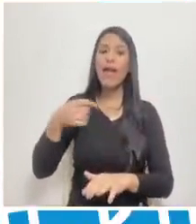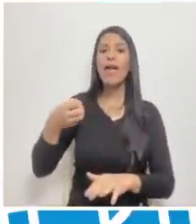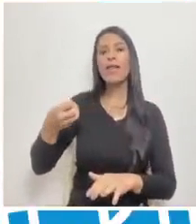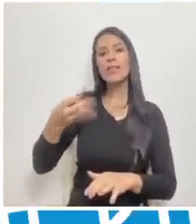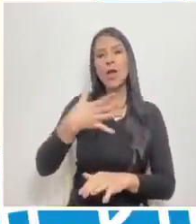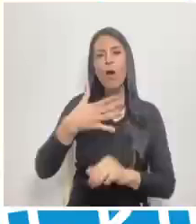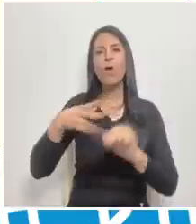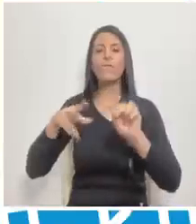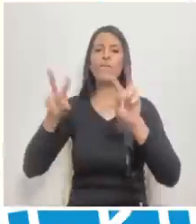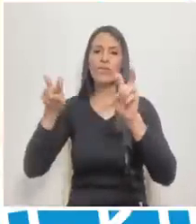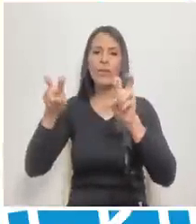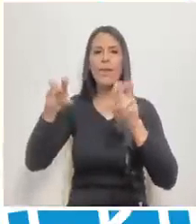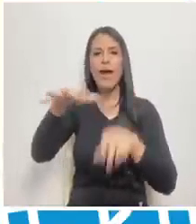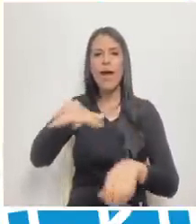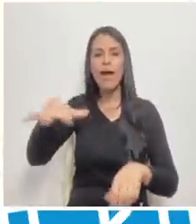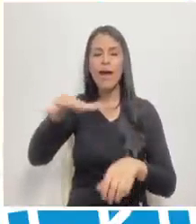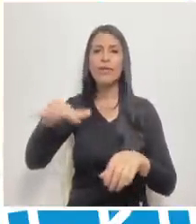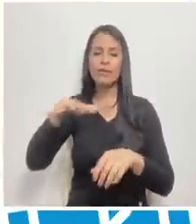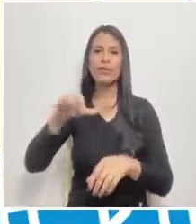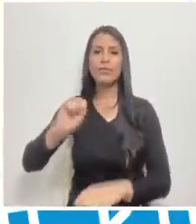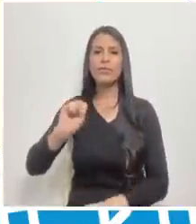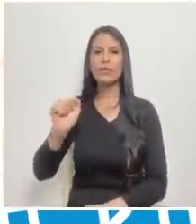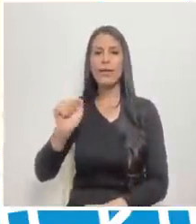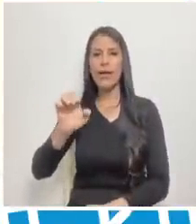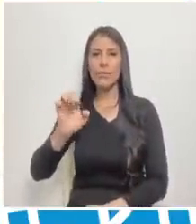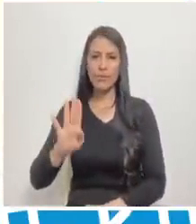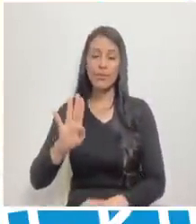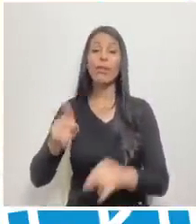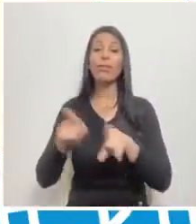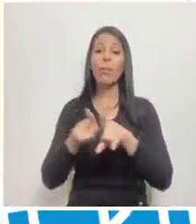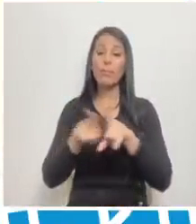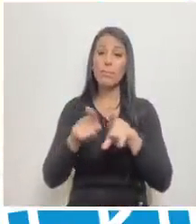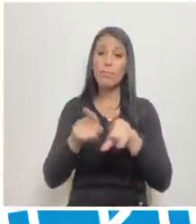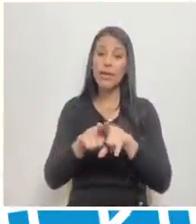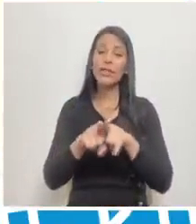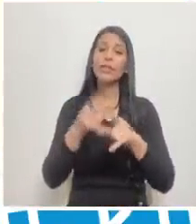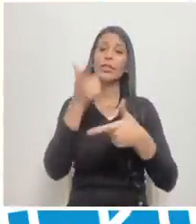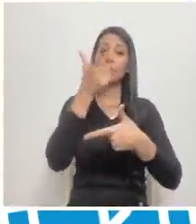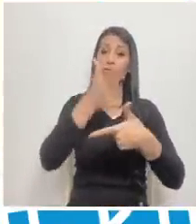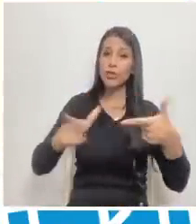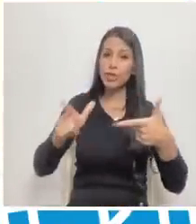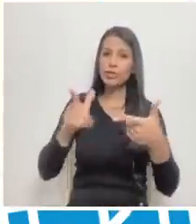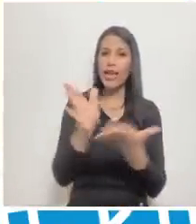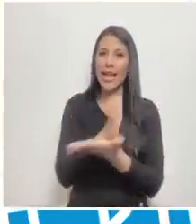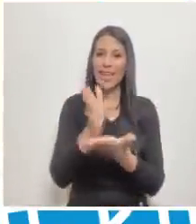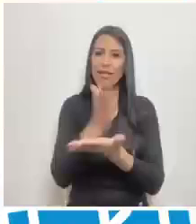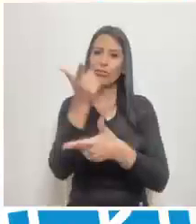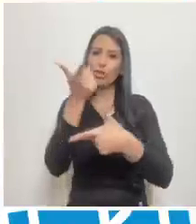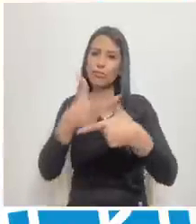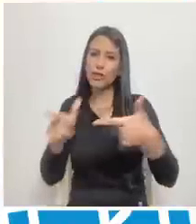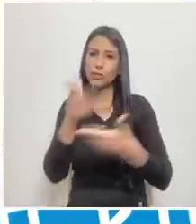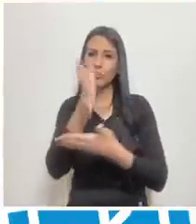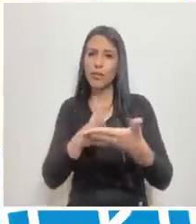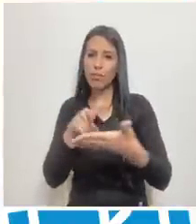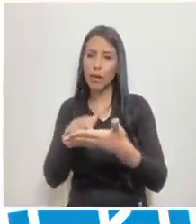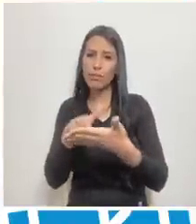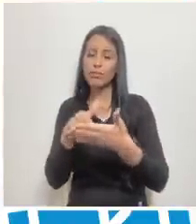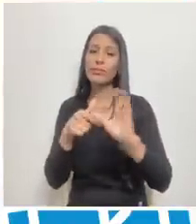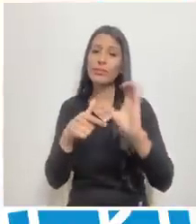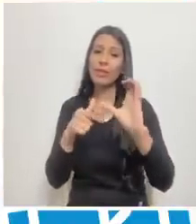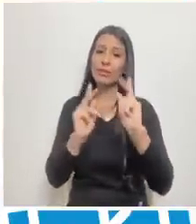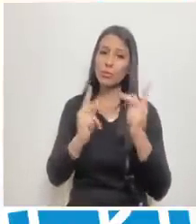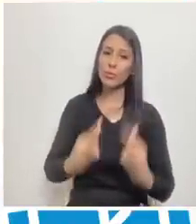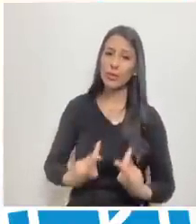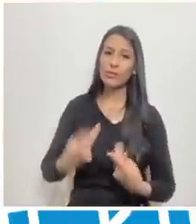dividindo os cadernos de teste entre ciências humanas e ciências da natureza. Eu não